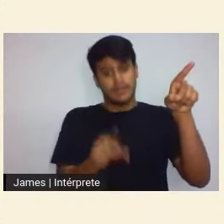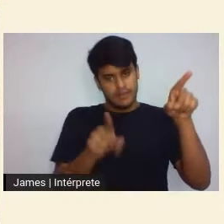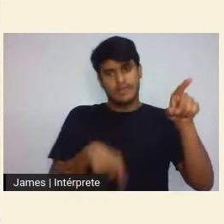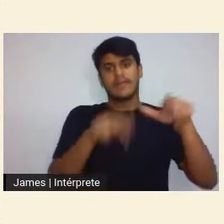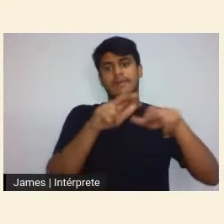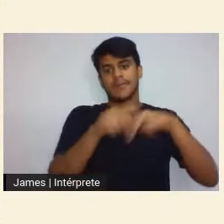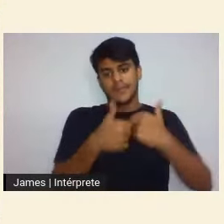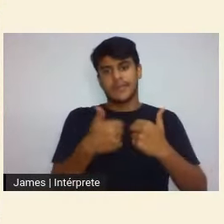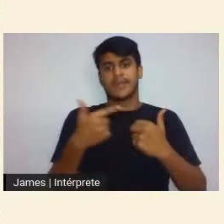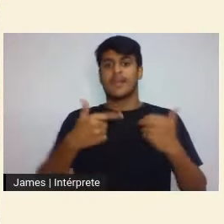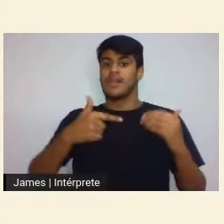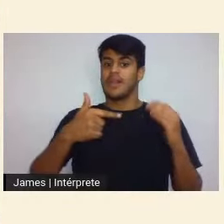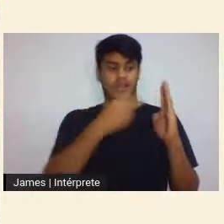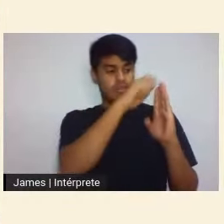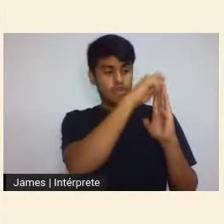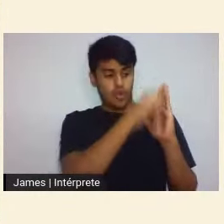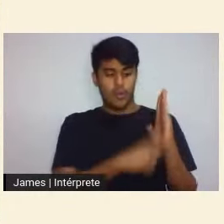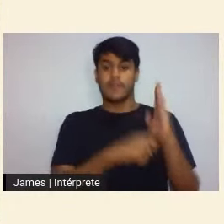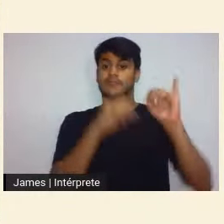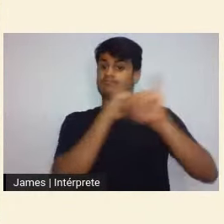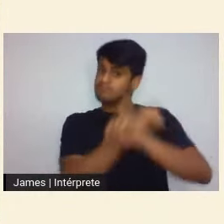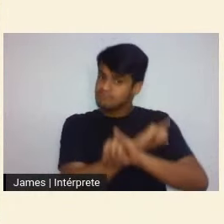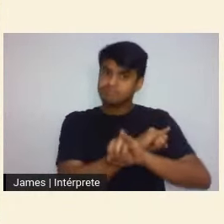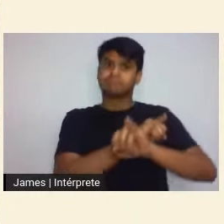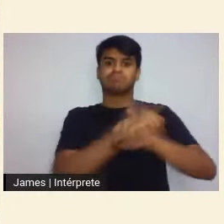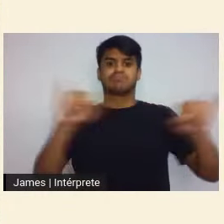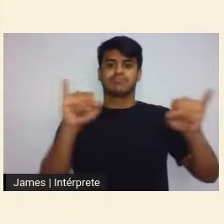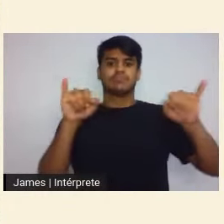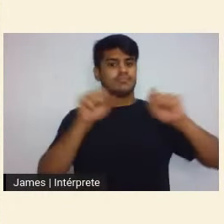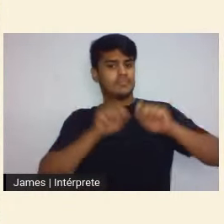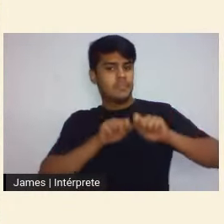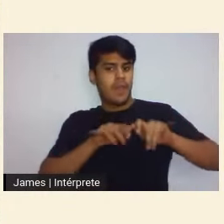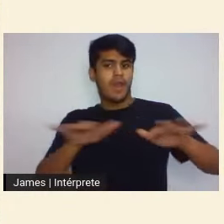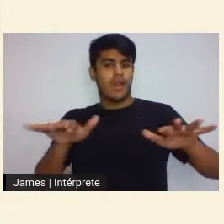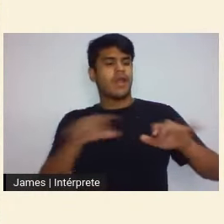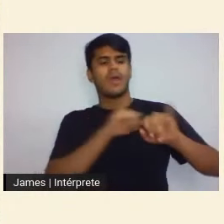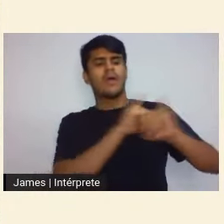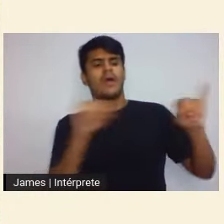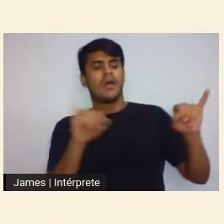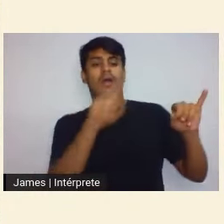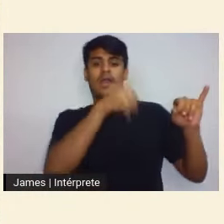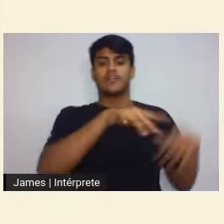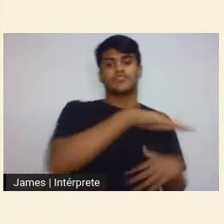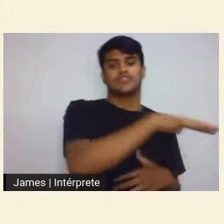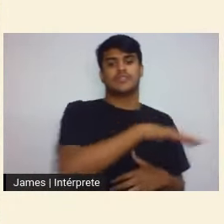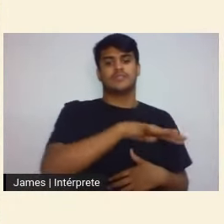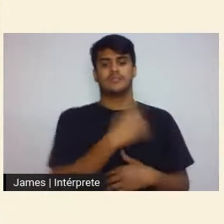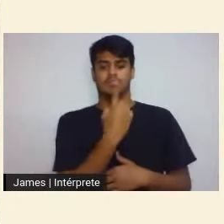lançamento deste documento, que seria o Manifesto Regionalista de